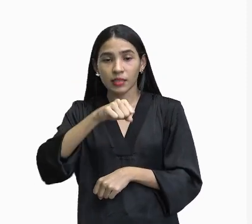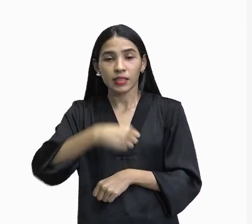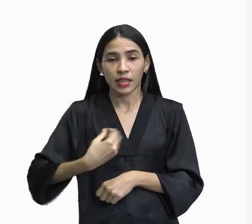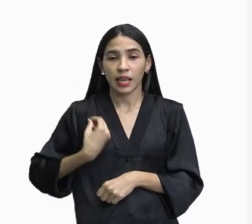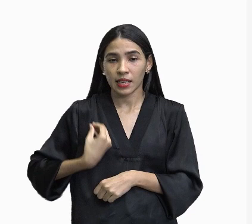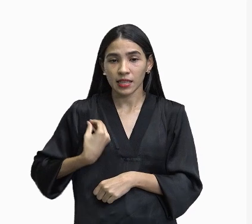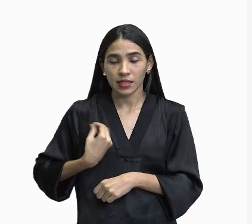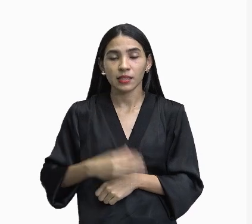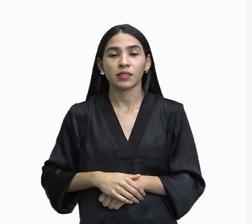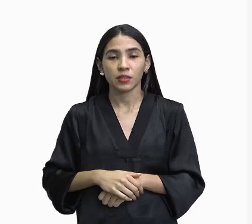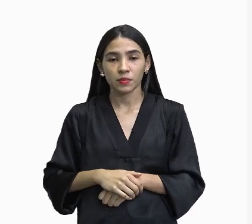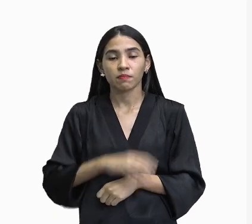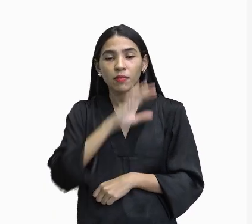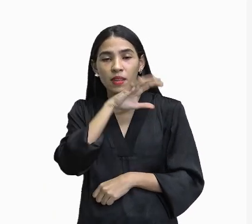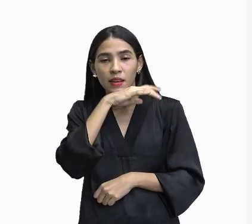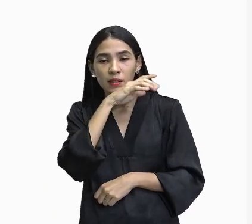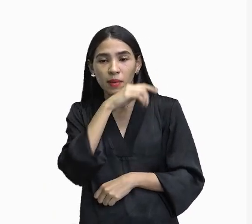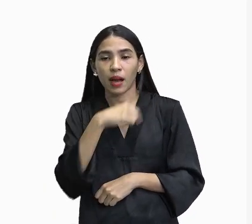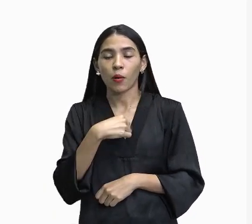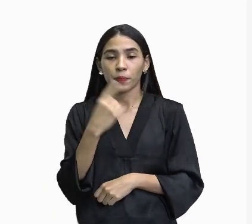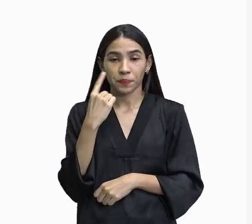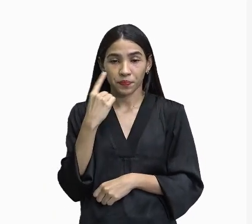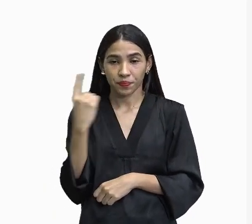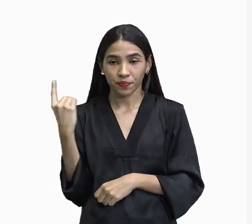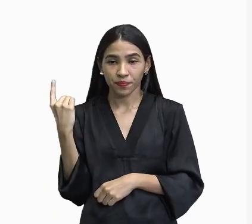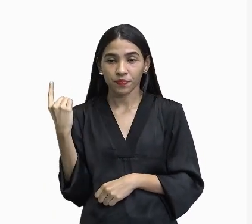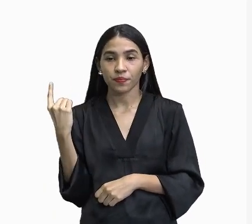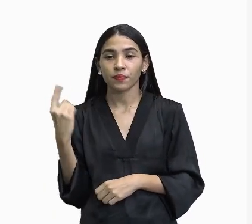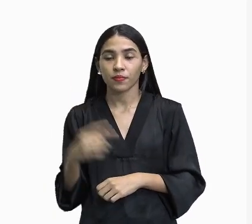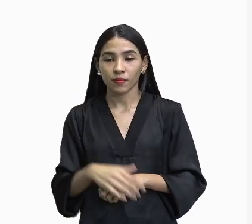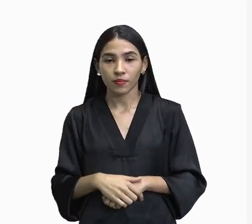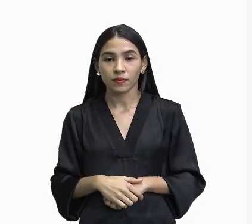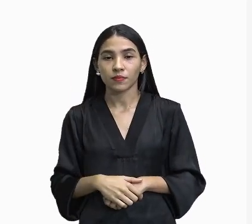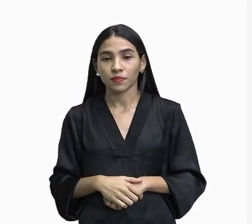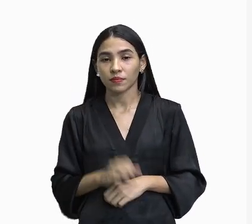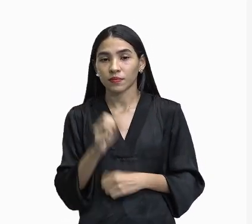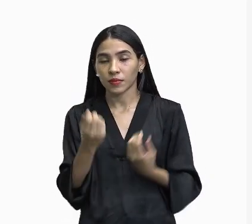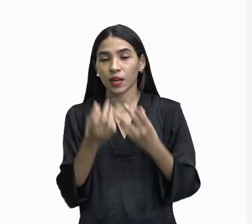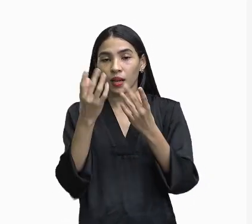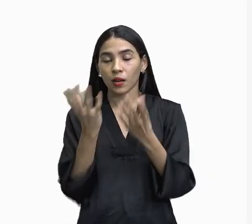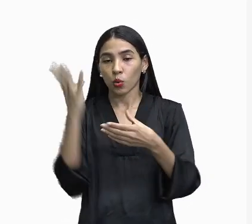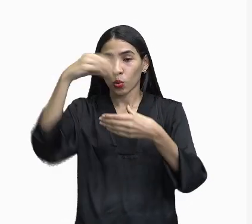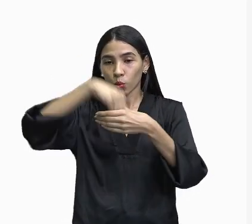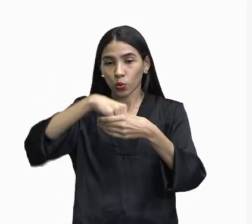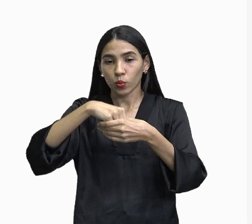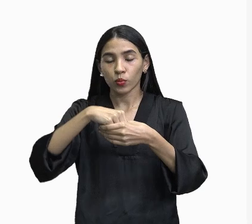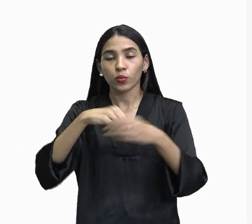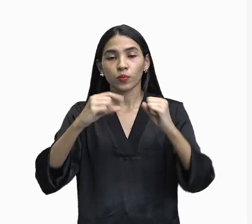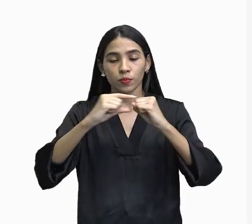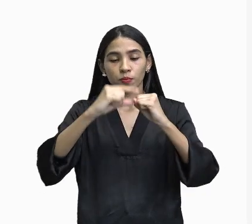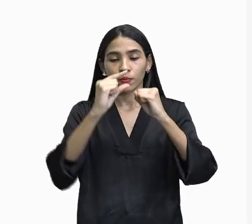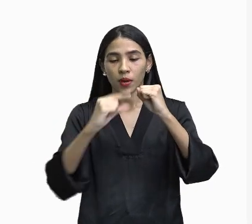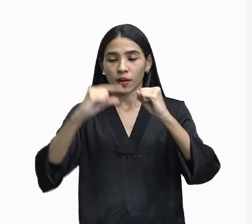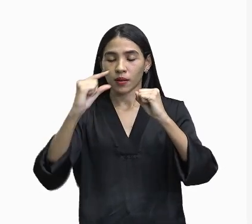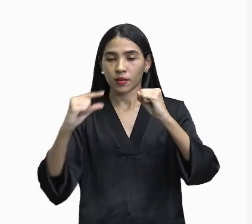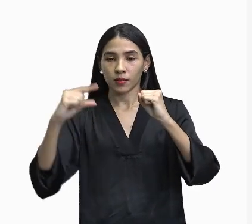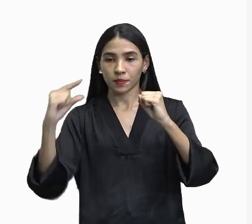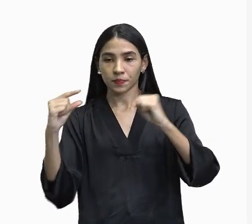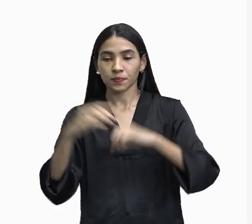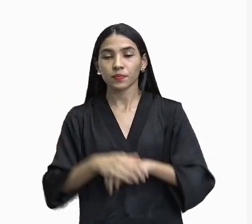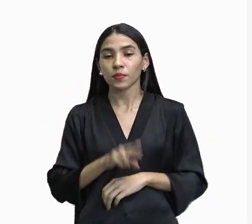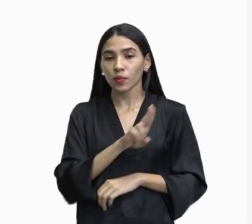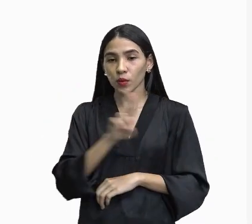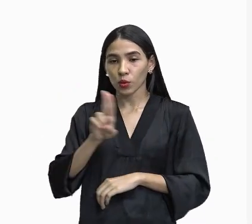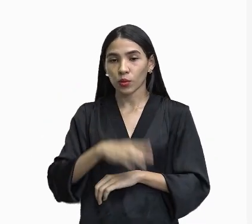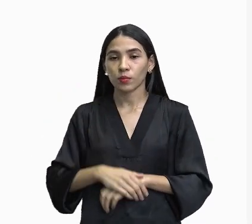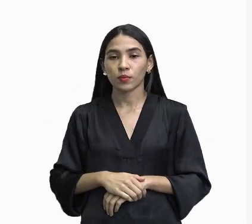nosso animalzinho, vou apresentar para vocês. Está classificado dentro do grupo dos invertebrados e ele se